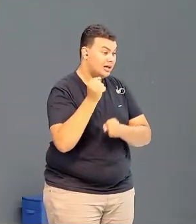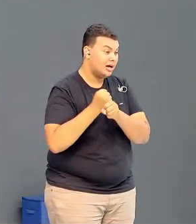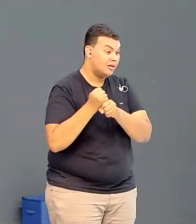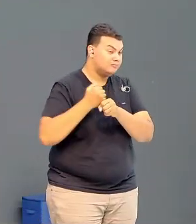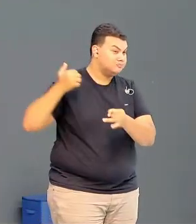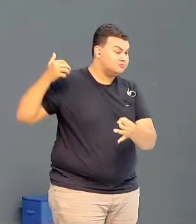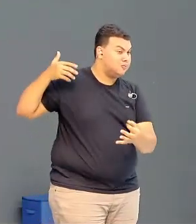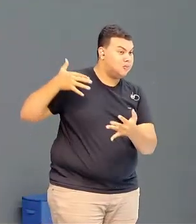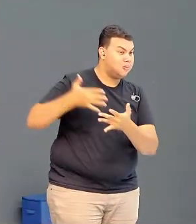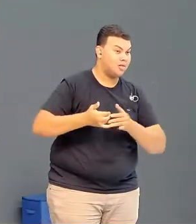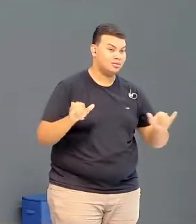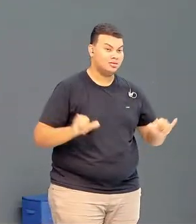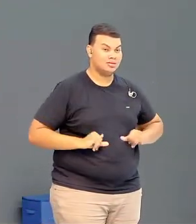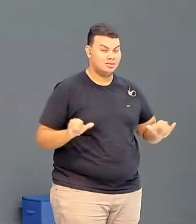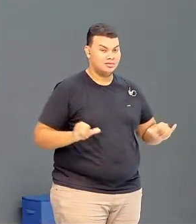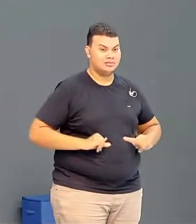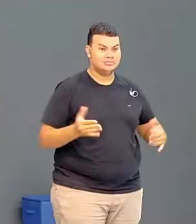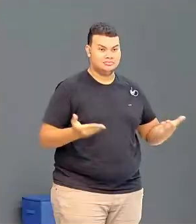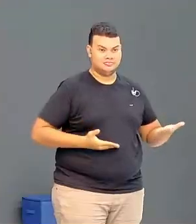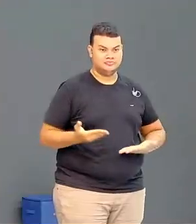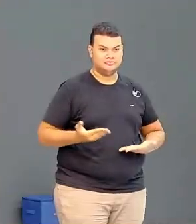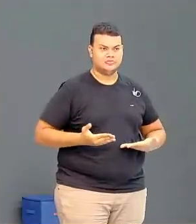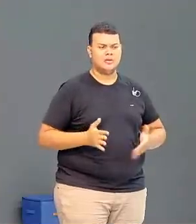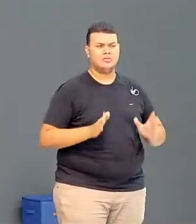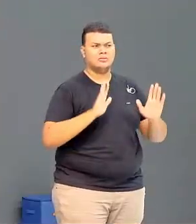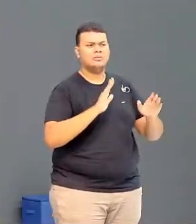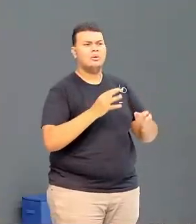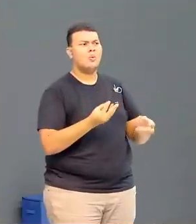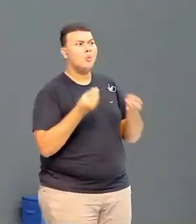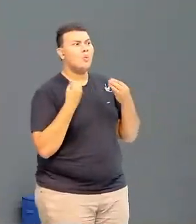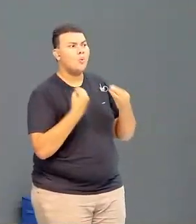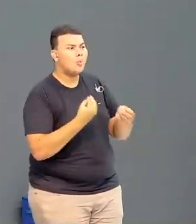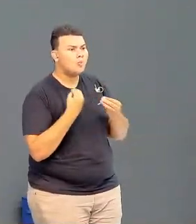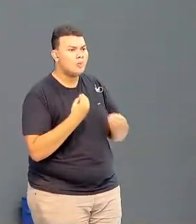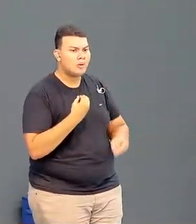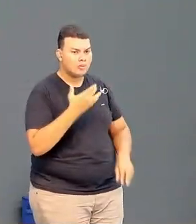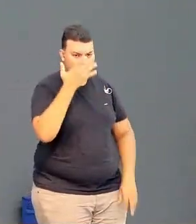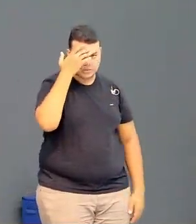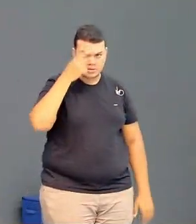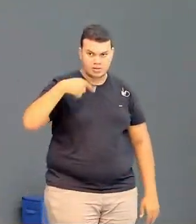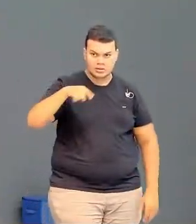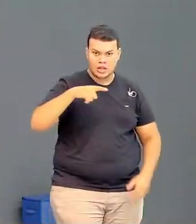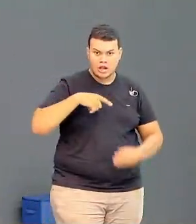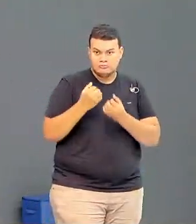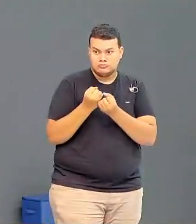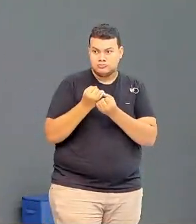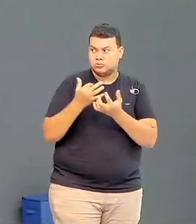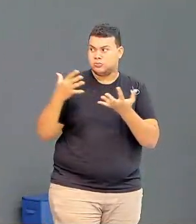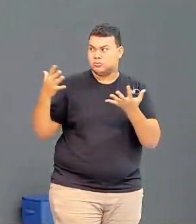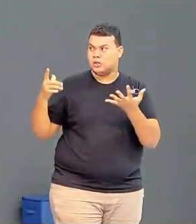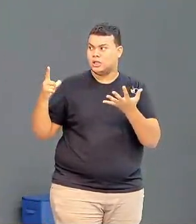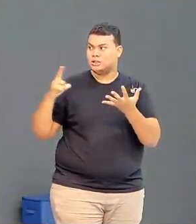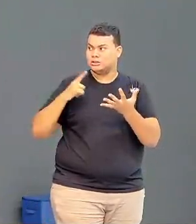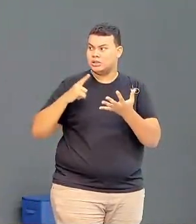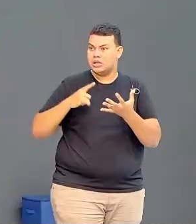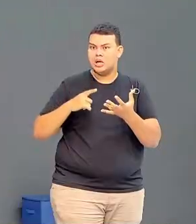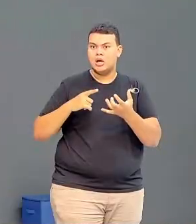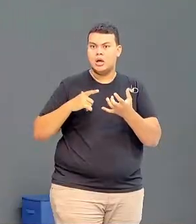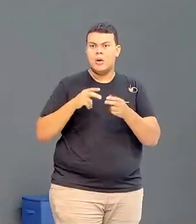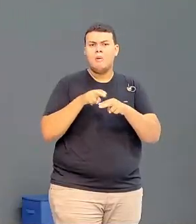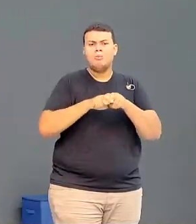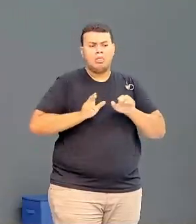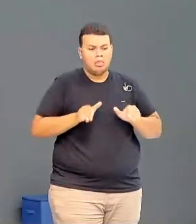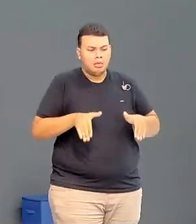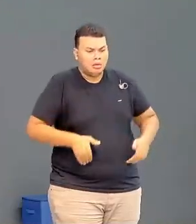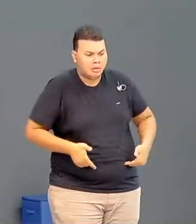430 anos. Gente, como é que pode um povo que era mais numeroso e mais forte se tornar escravo? Eu